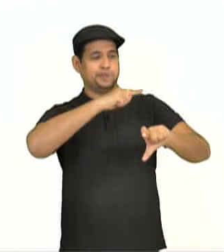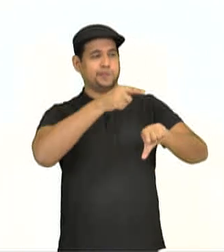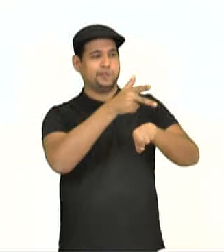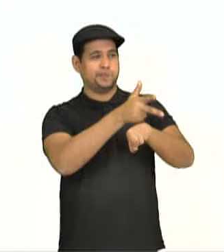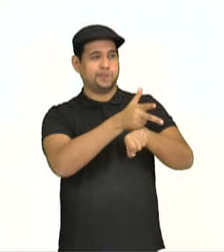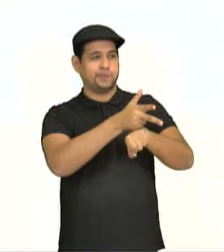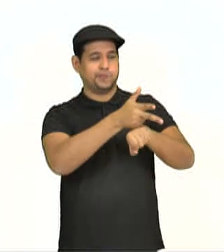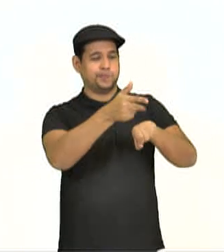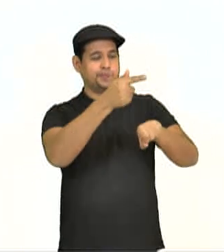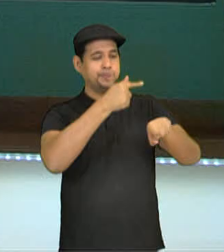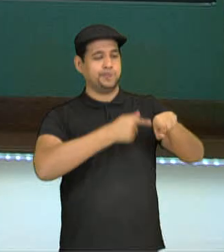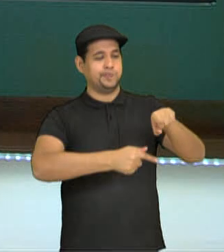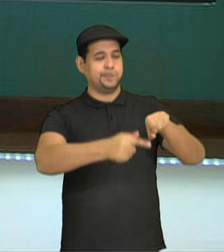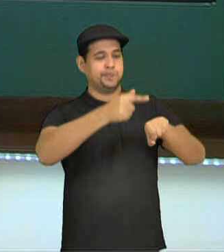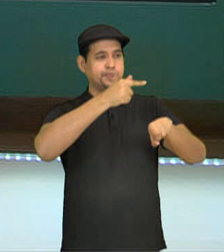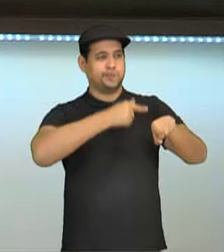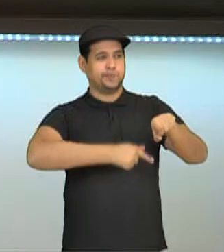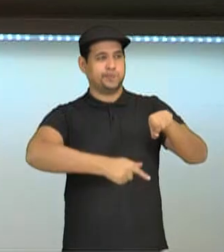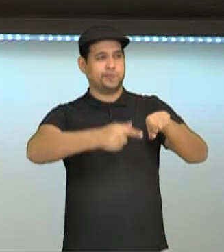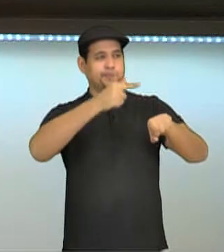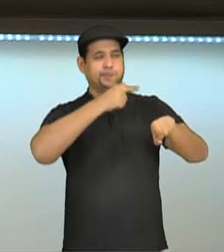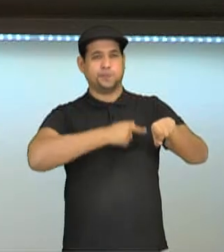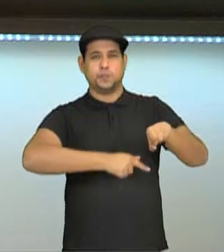filmagens mais longas, né?